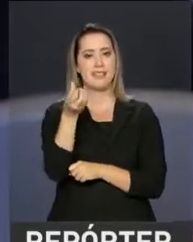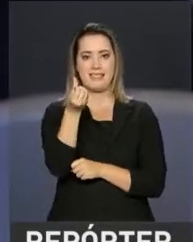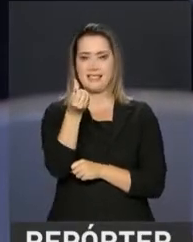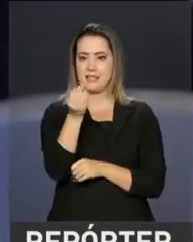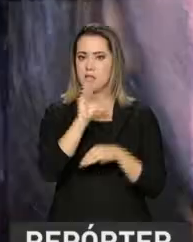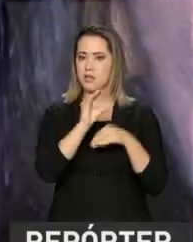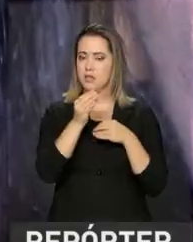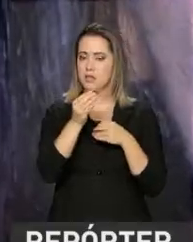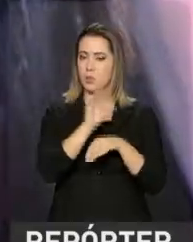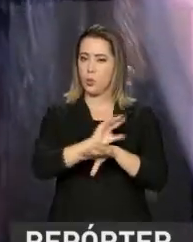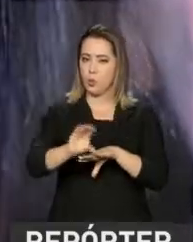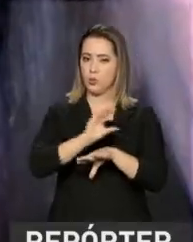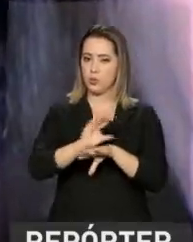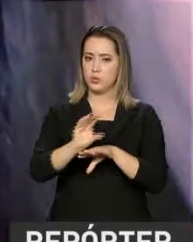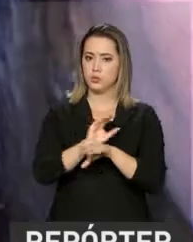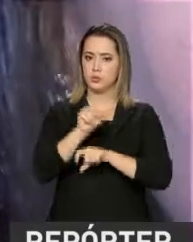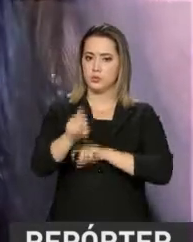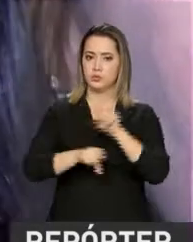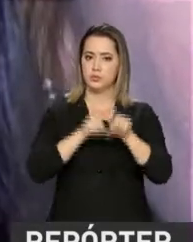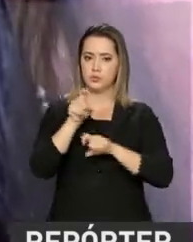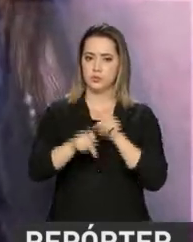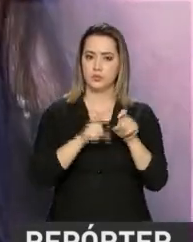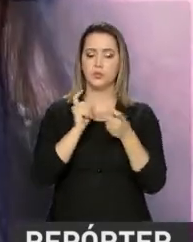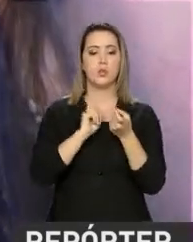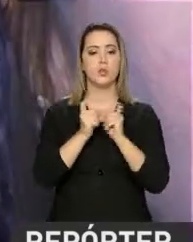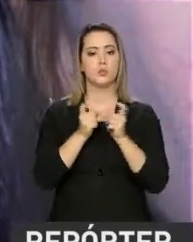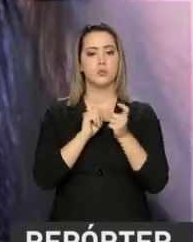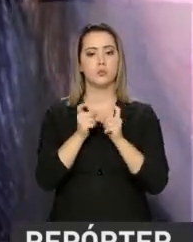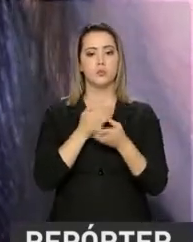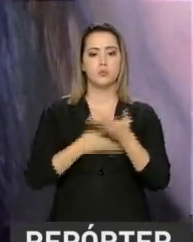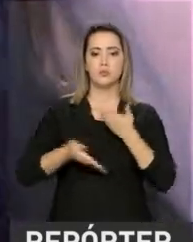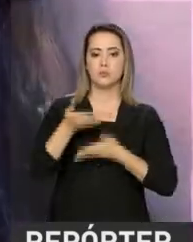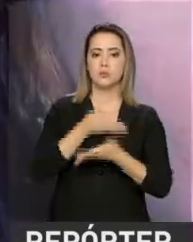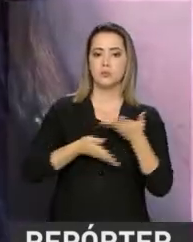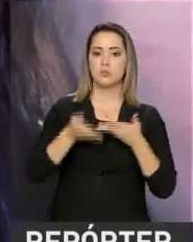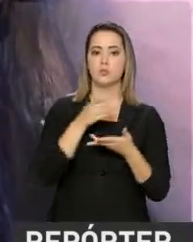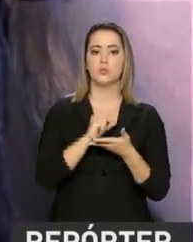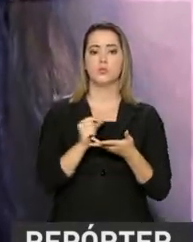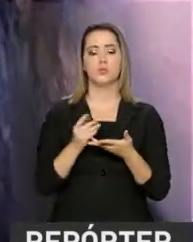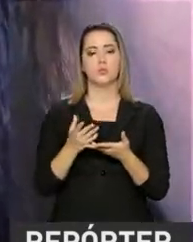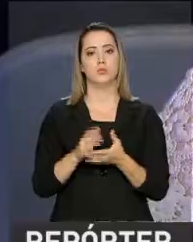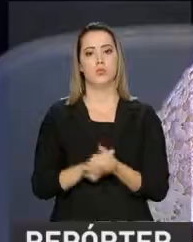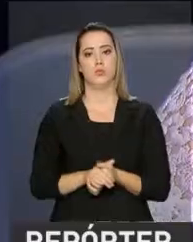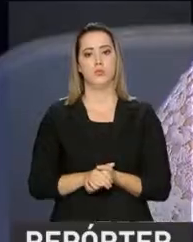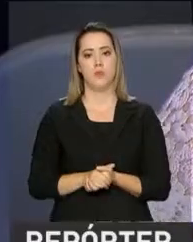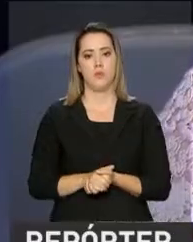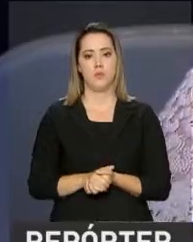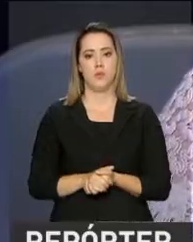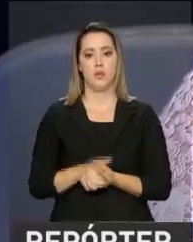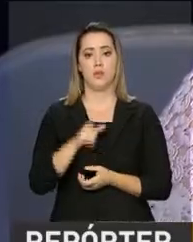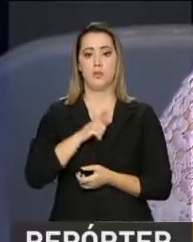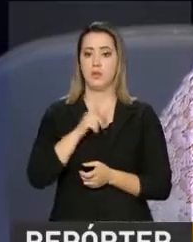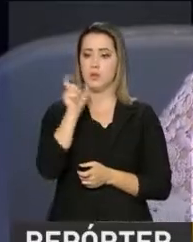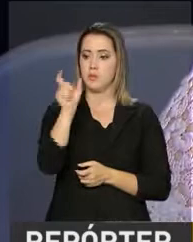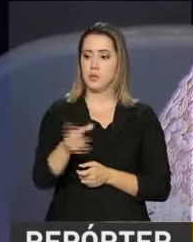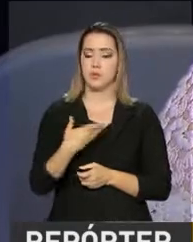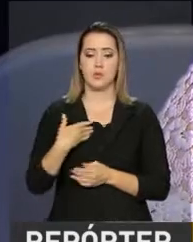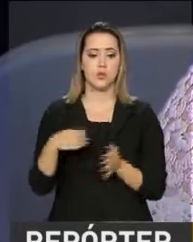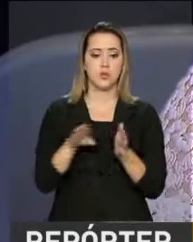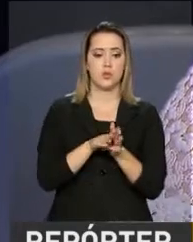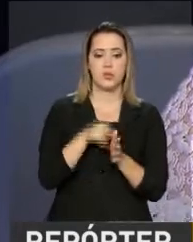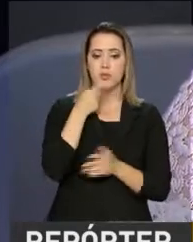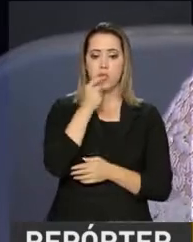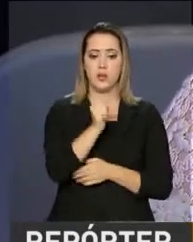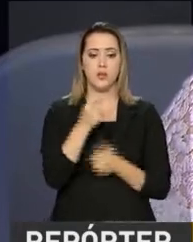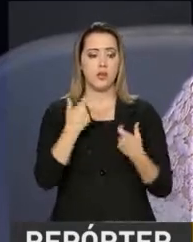voltados à área de informática gestão e relacionamento interpessoal 100 pessoas que chega e fala olha precisa